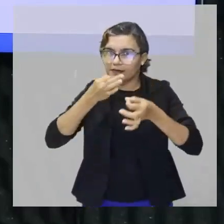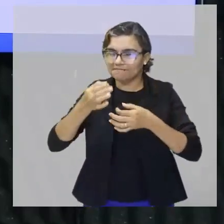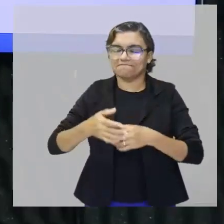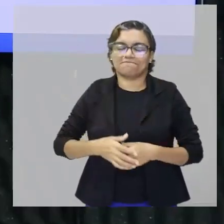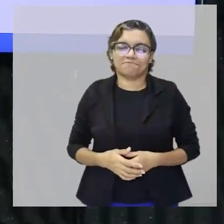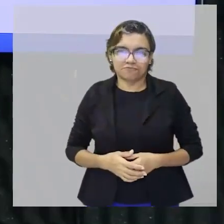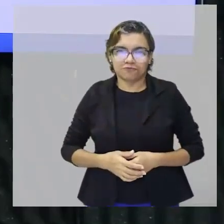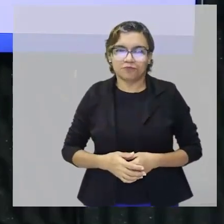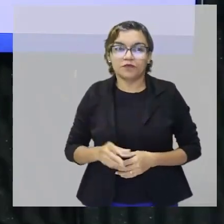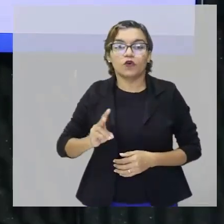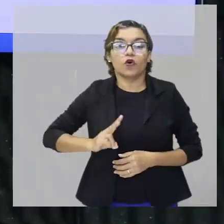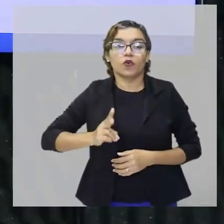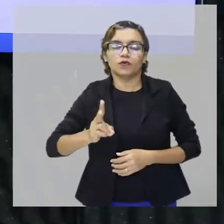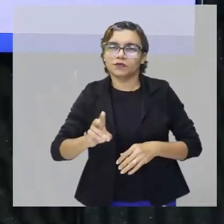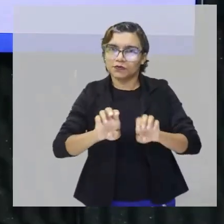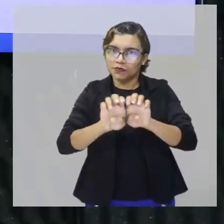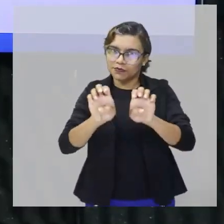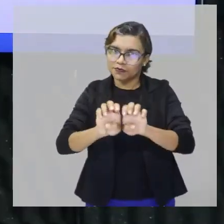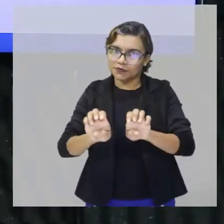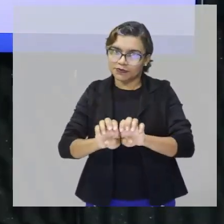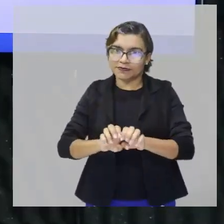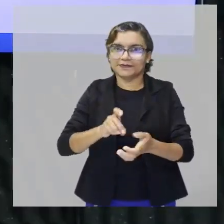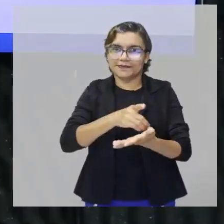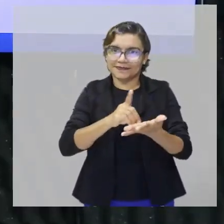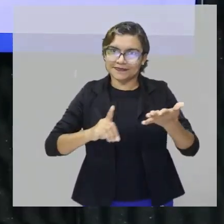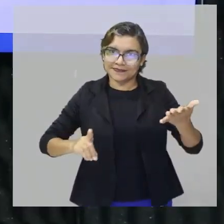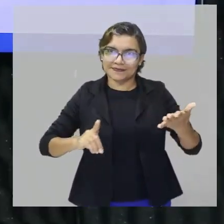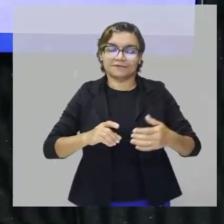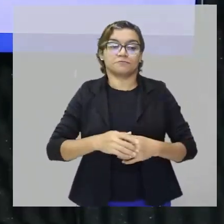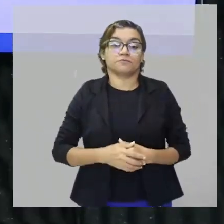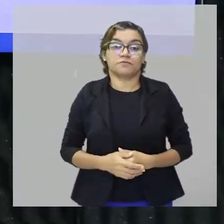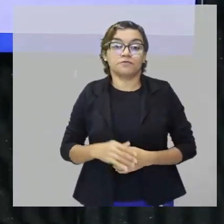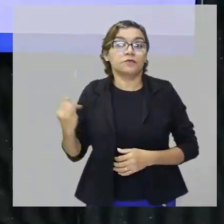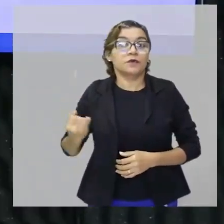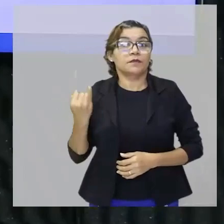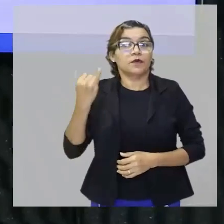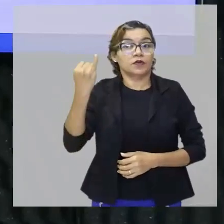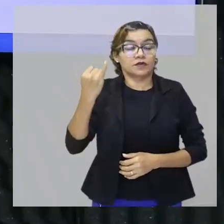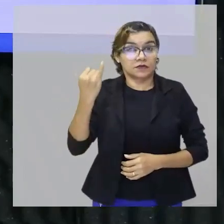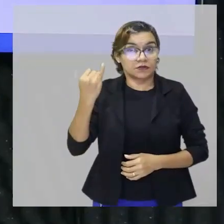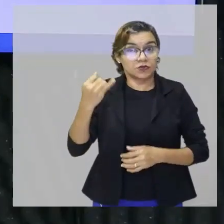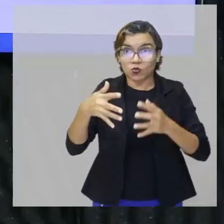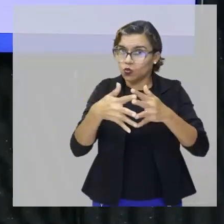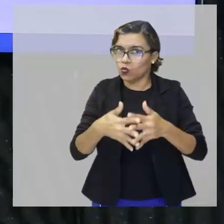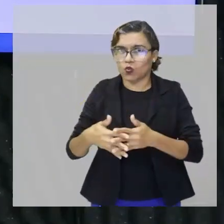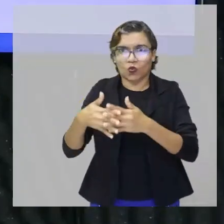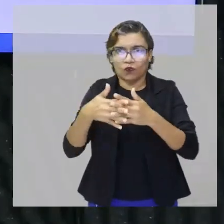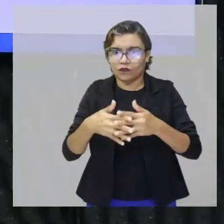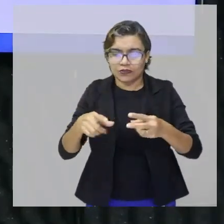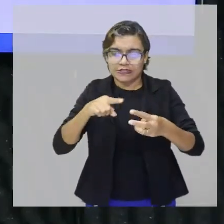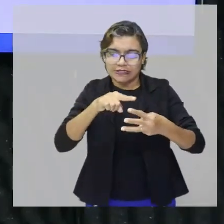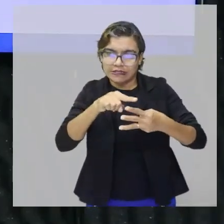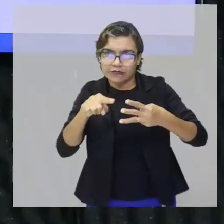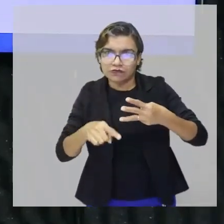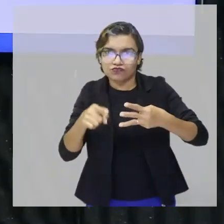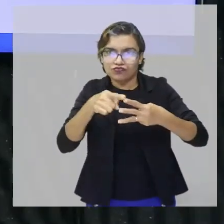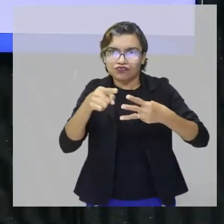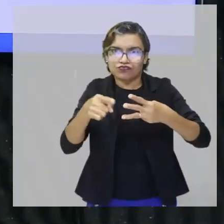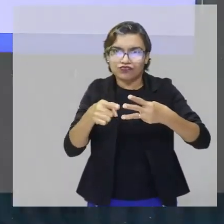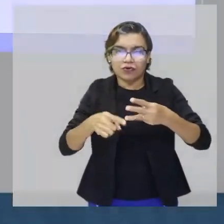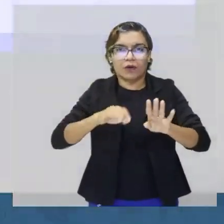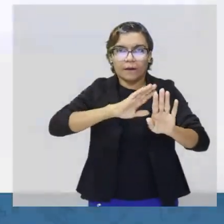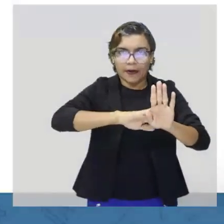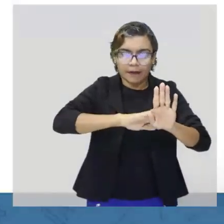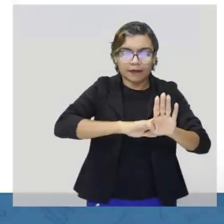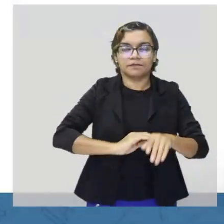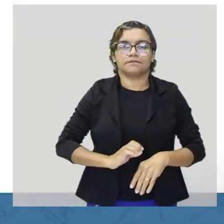Continuando aqui com a estrutura do texto dissertativo. É importante que você não confunda aqueles 3 tipos que nós falamos, né? O